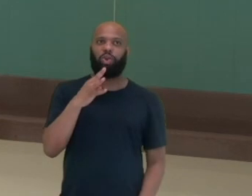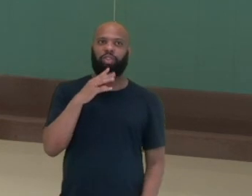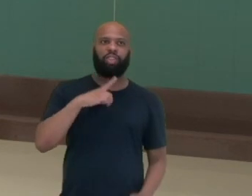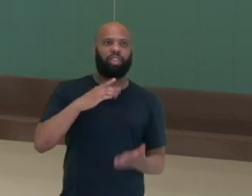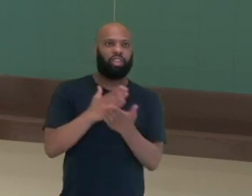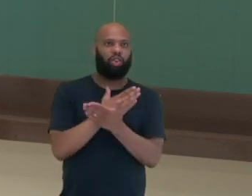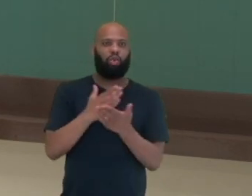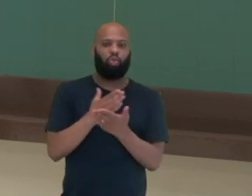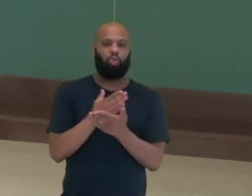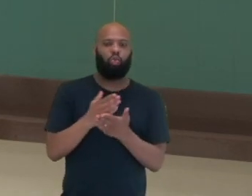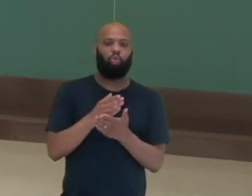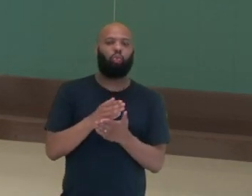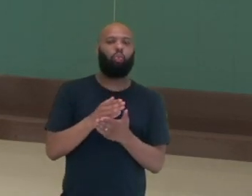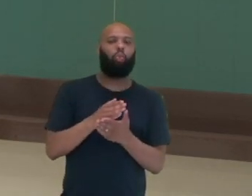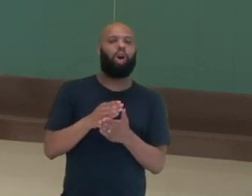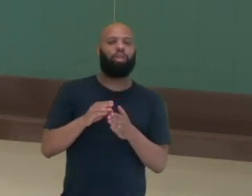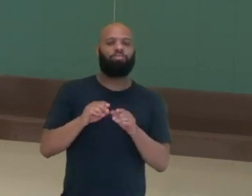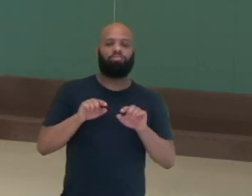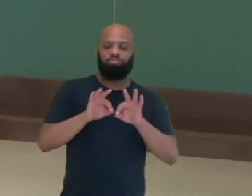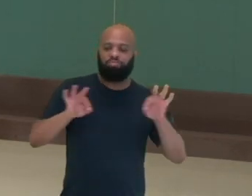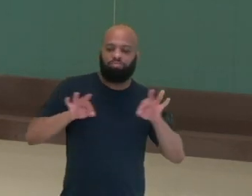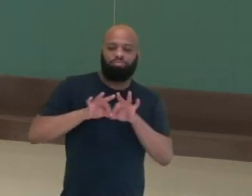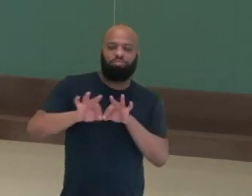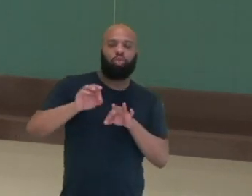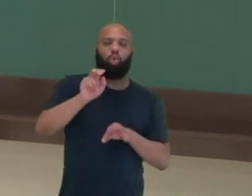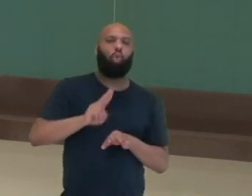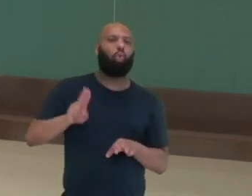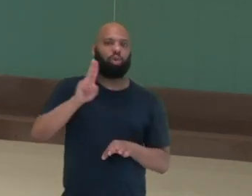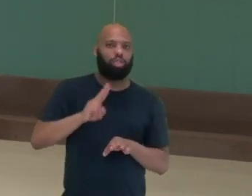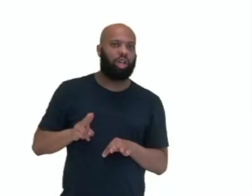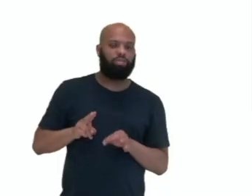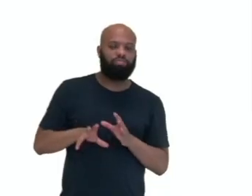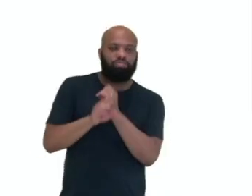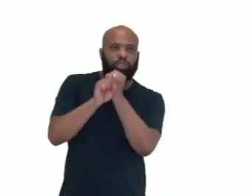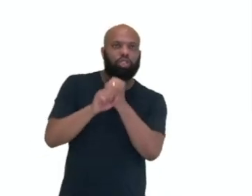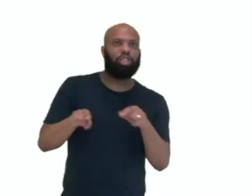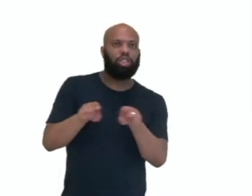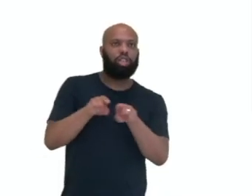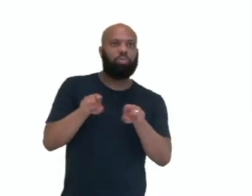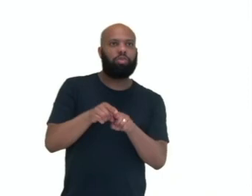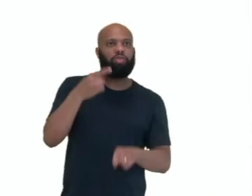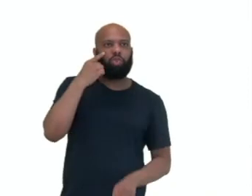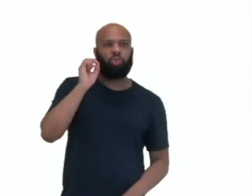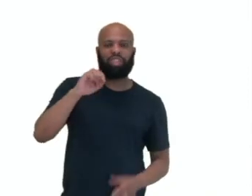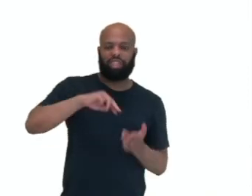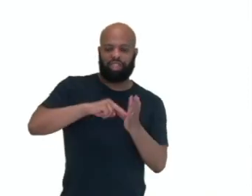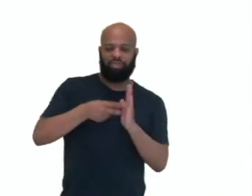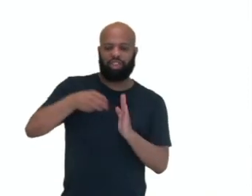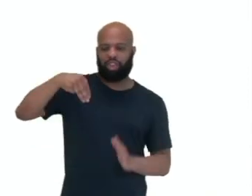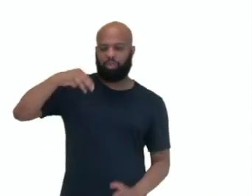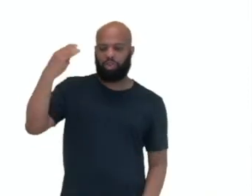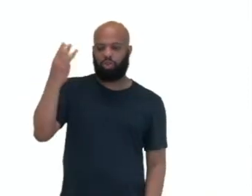aí as unidades de medida de volume, algumas delas, né? Visualizamos ali o metro cúbico